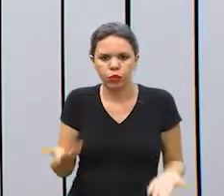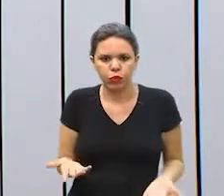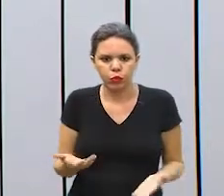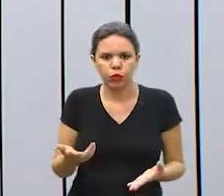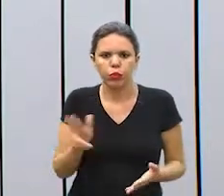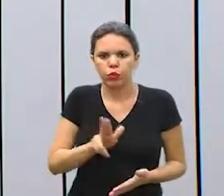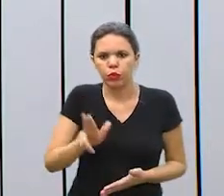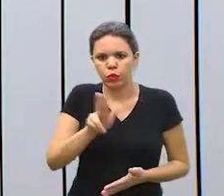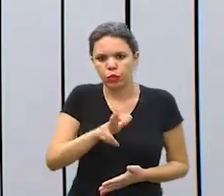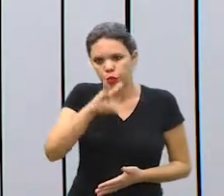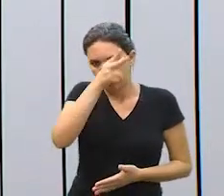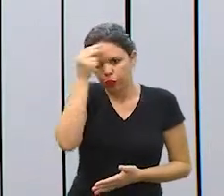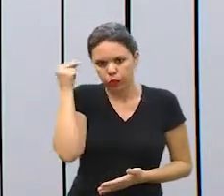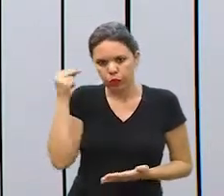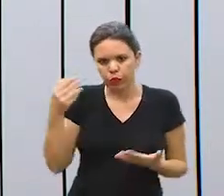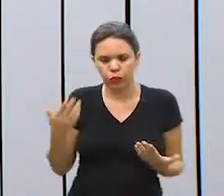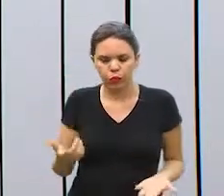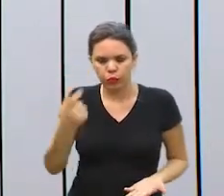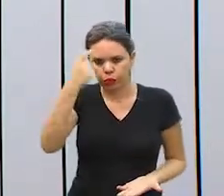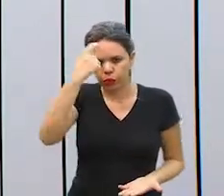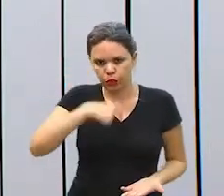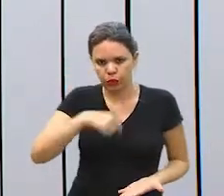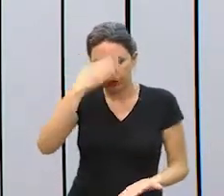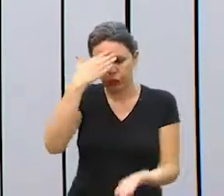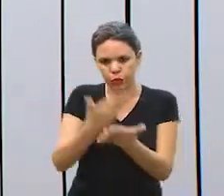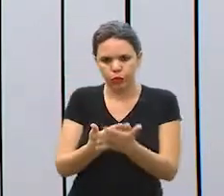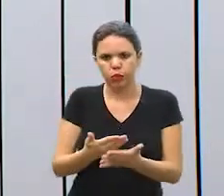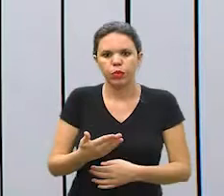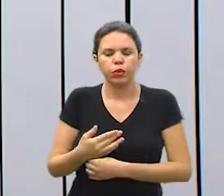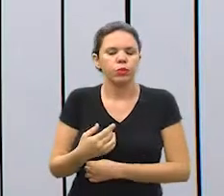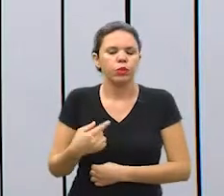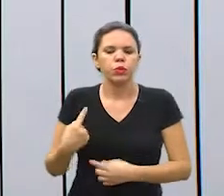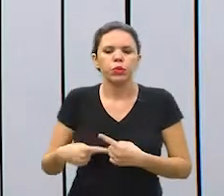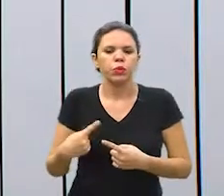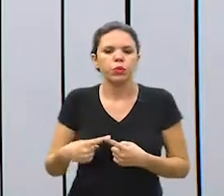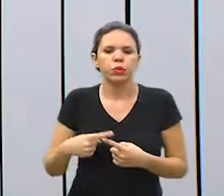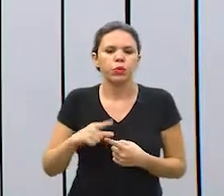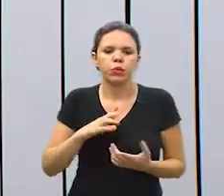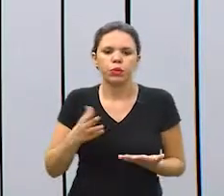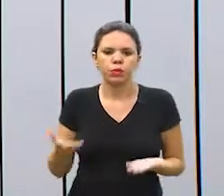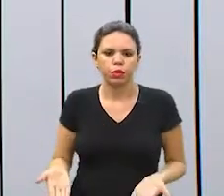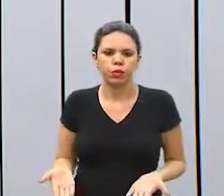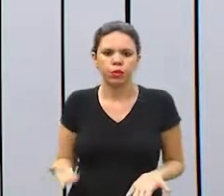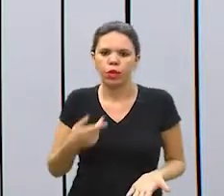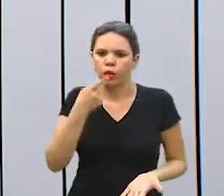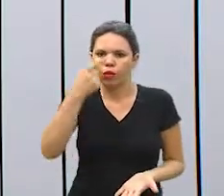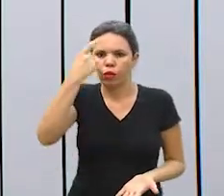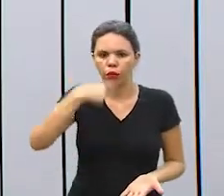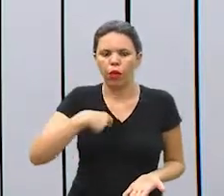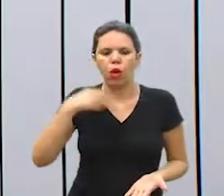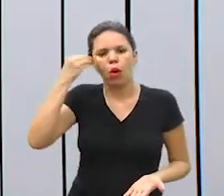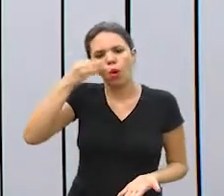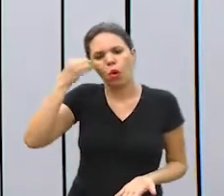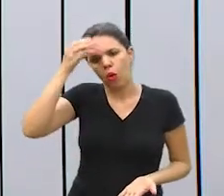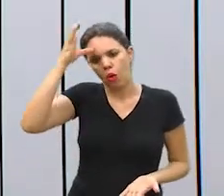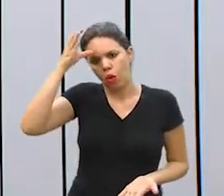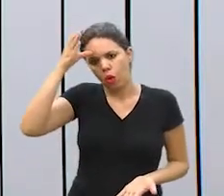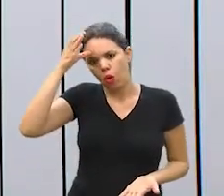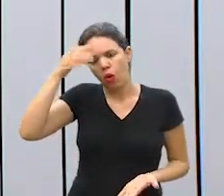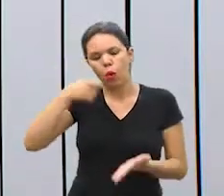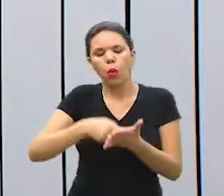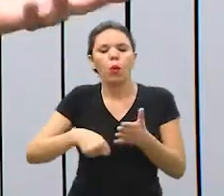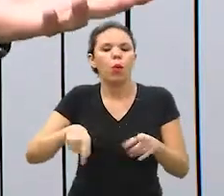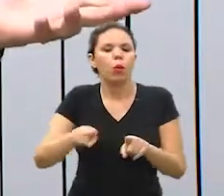das universidades públicas. Eu ainda acredito nisso. Por quê? Nós temos aqui, eu estou falando isso com conhecimento de